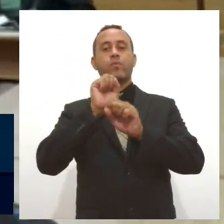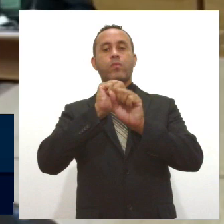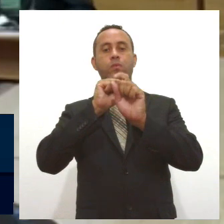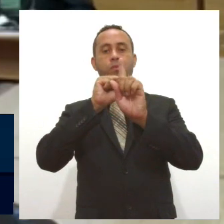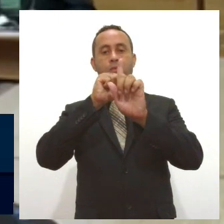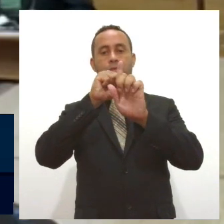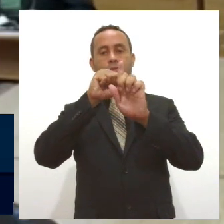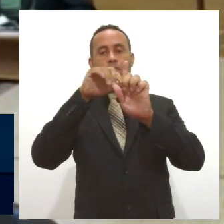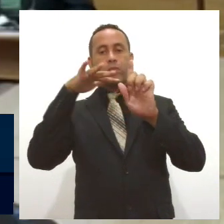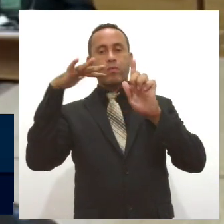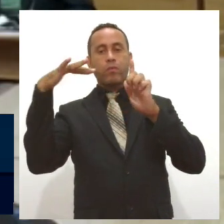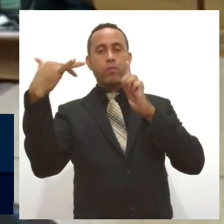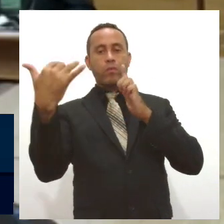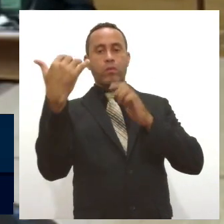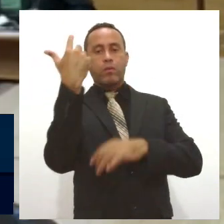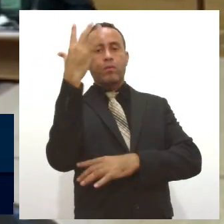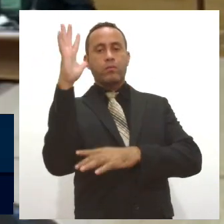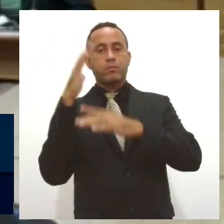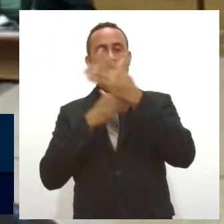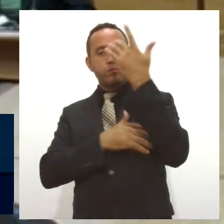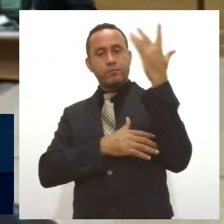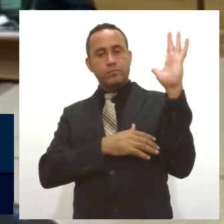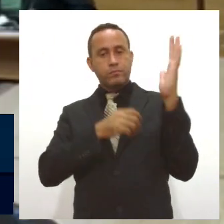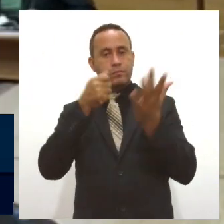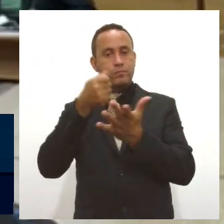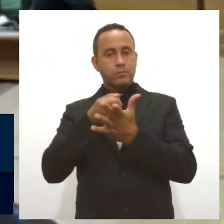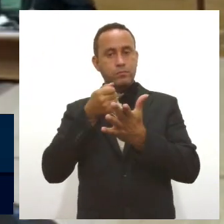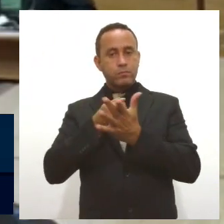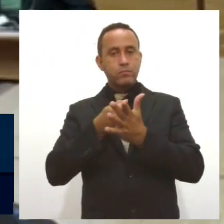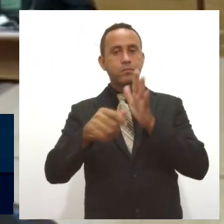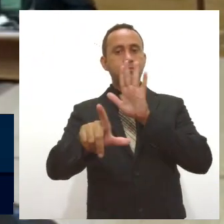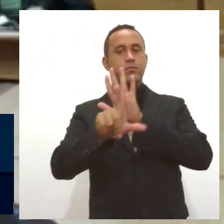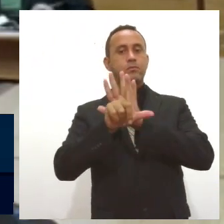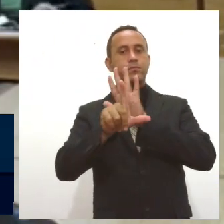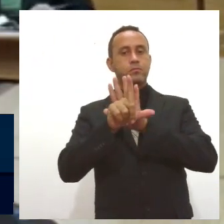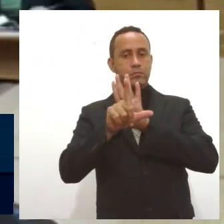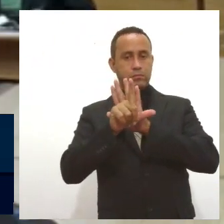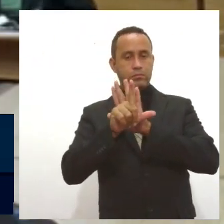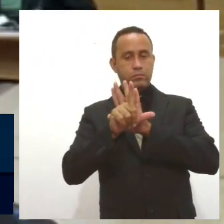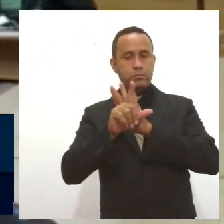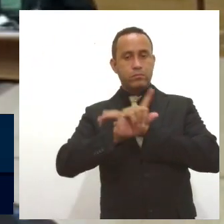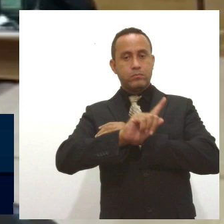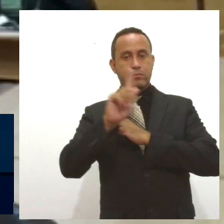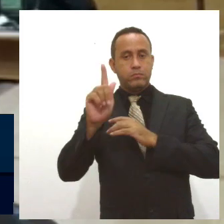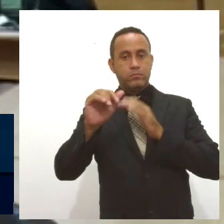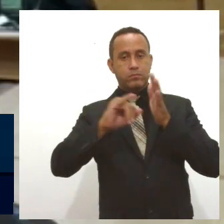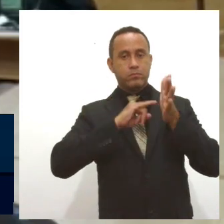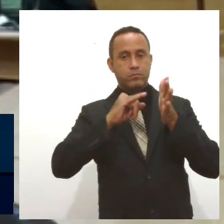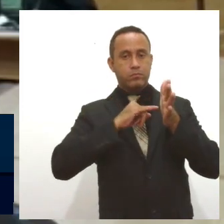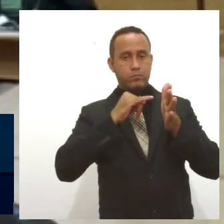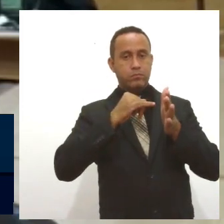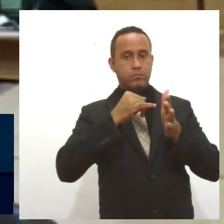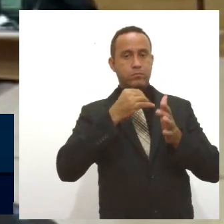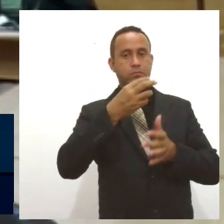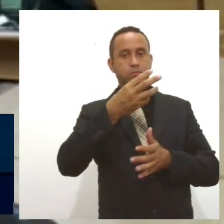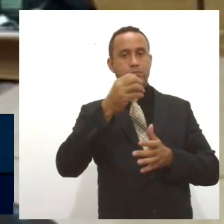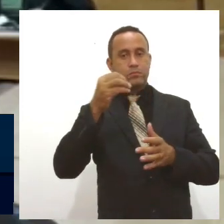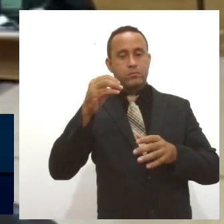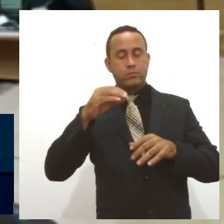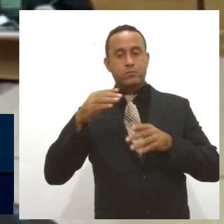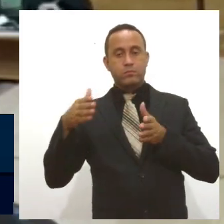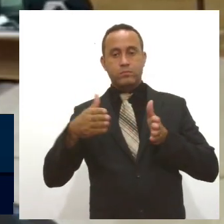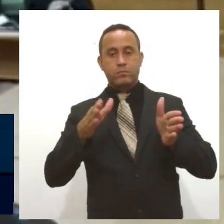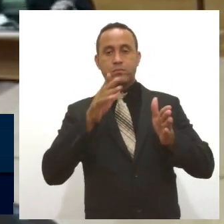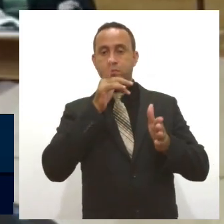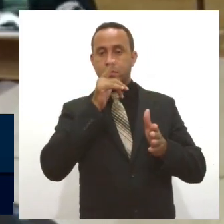é uma das exigências de cumprimento do PROGESTÃO, que é um contrato firmado entre a Agência Nacional de Águas e